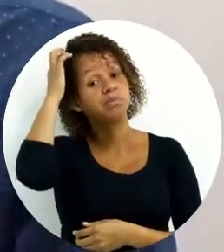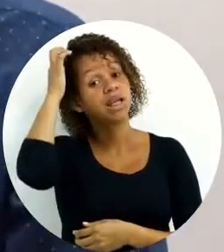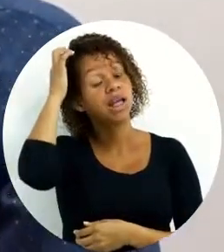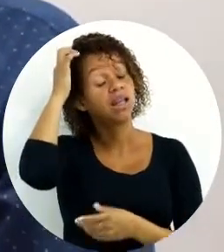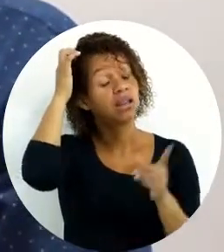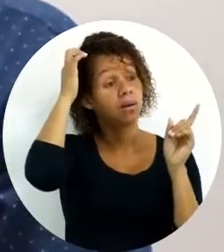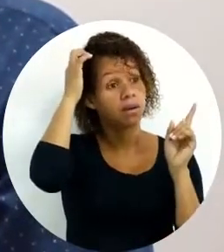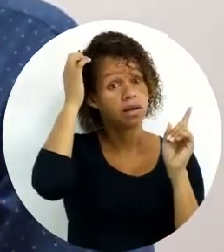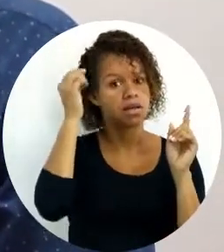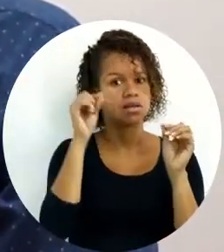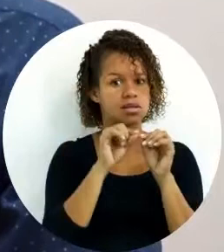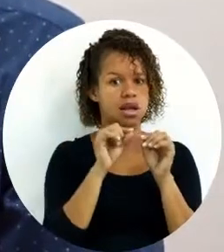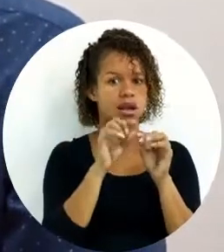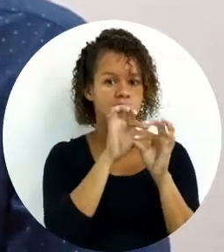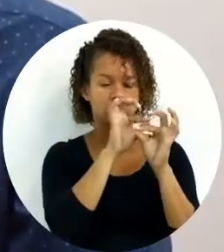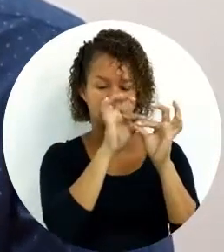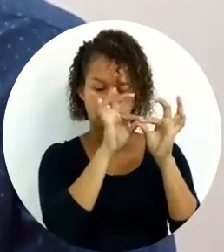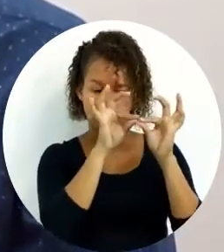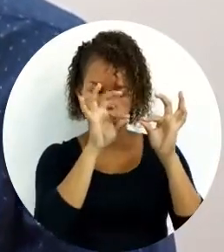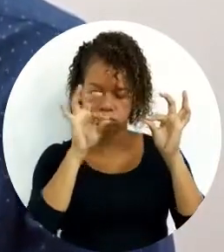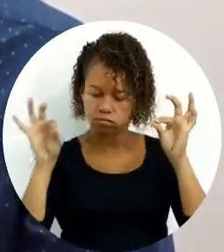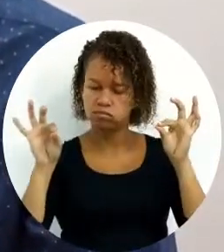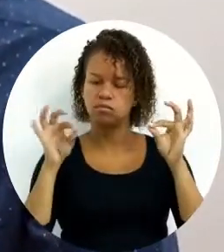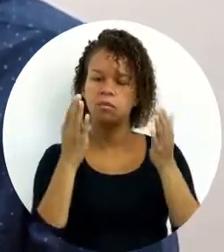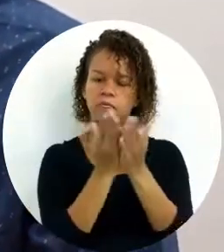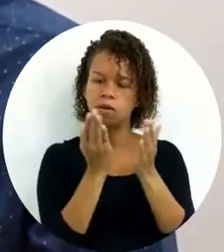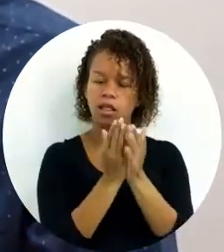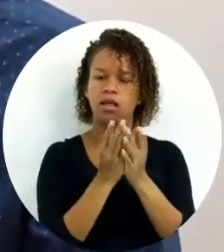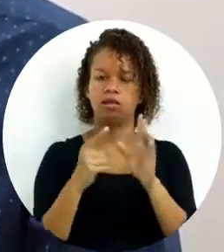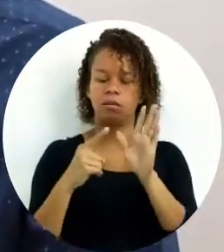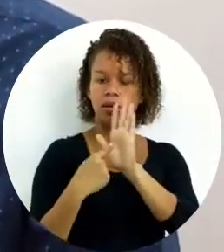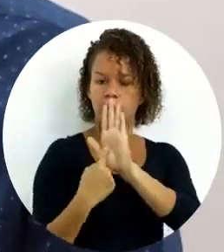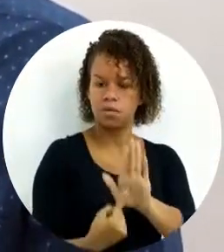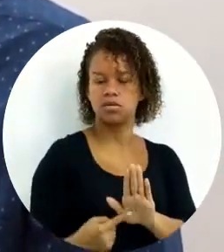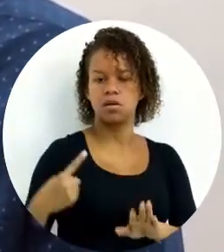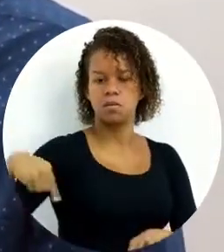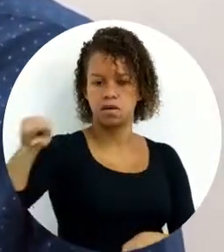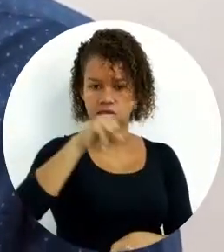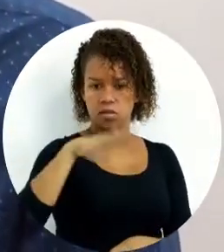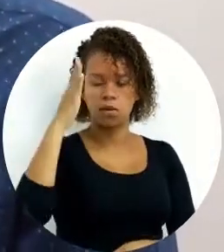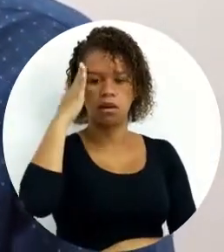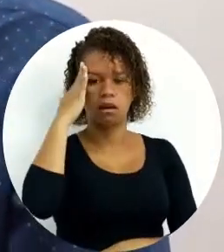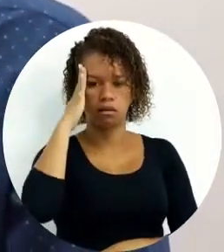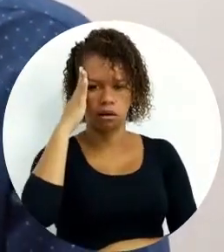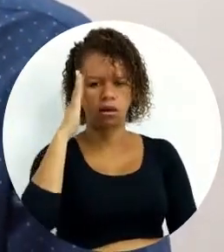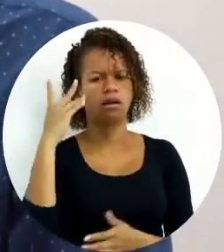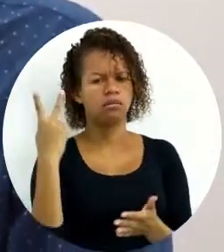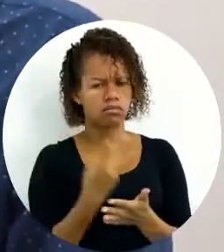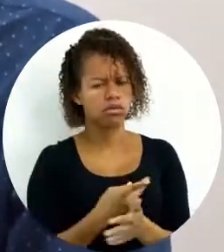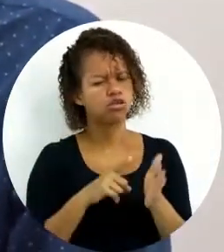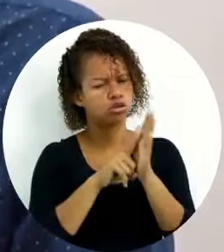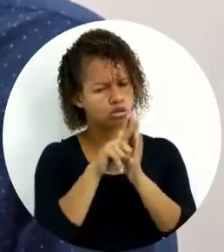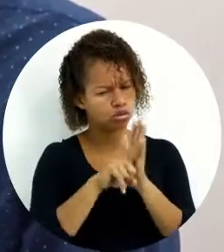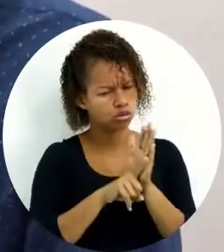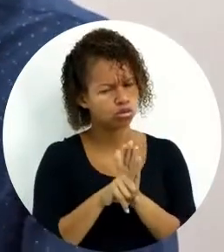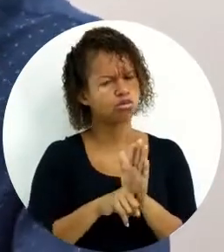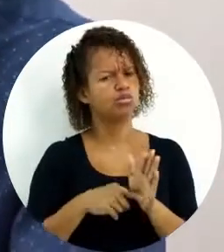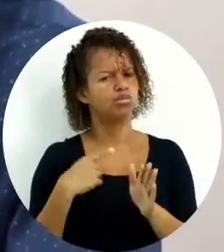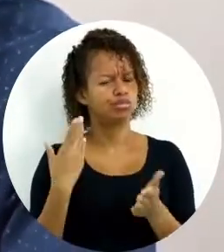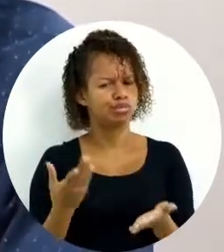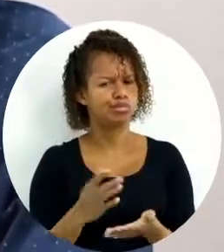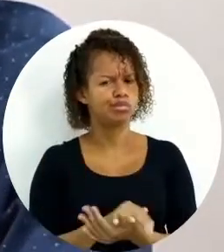um aspecto que eu destaquei no caderno e também trago aqui na apresentação, para que vocês possam entender que existem estudos que trazem